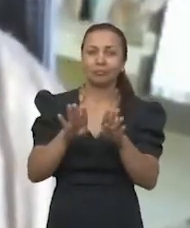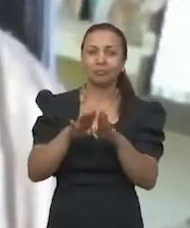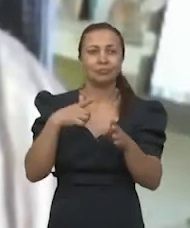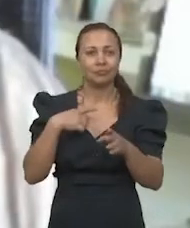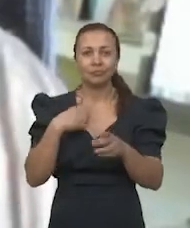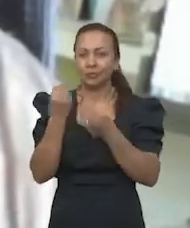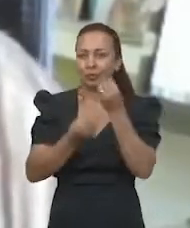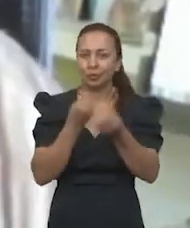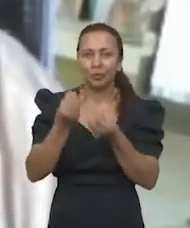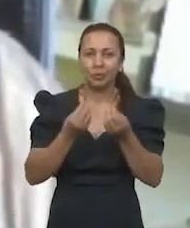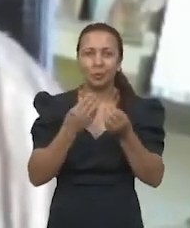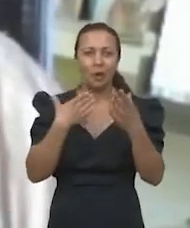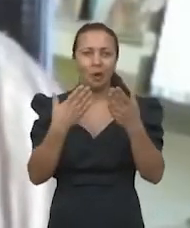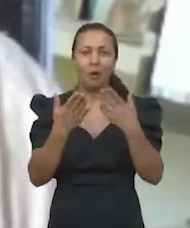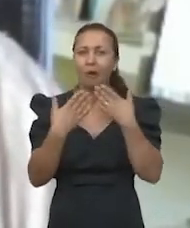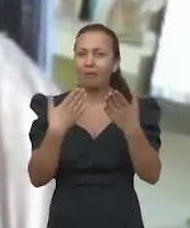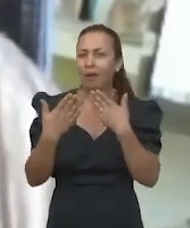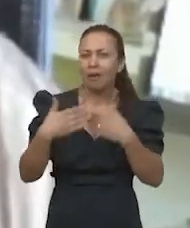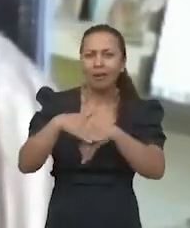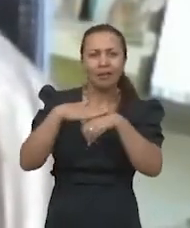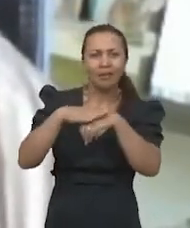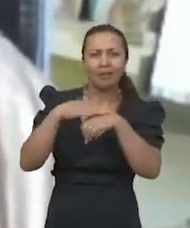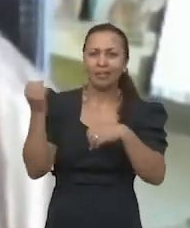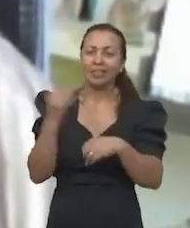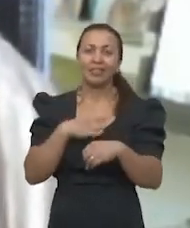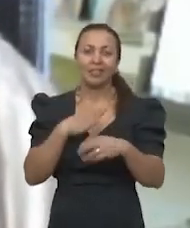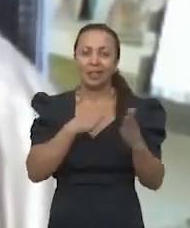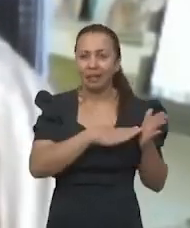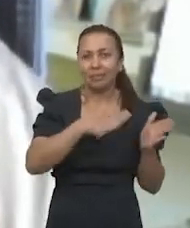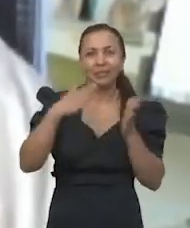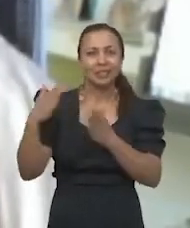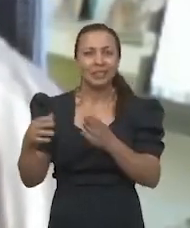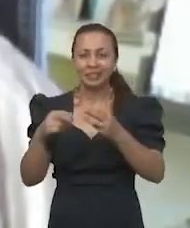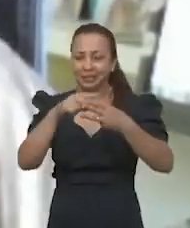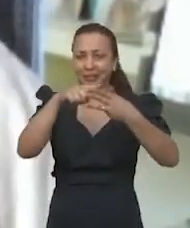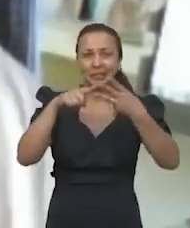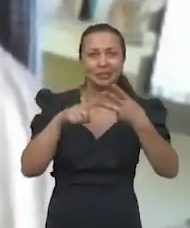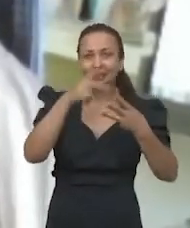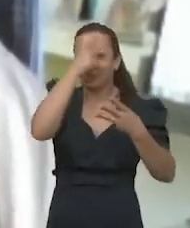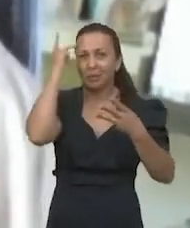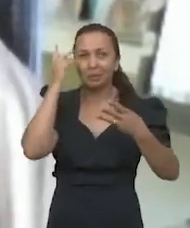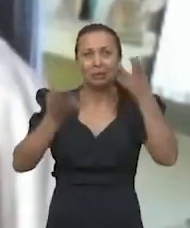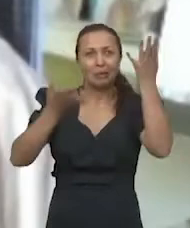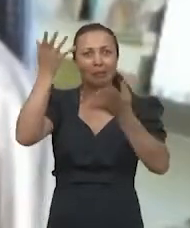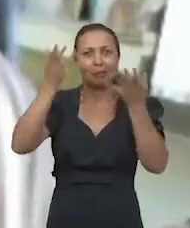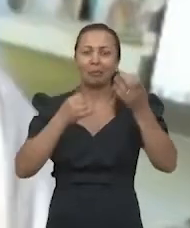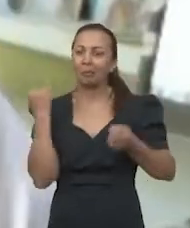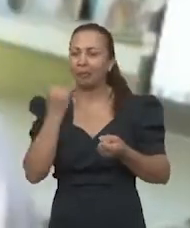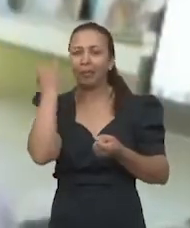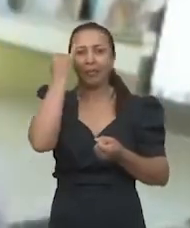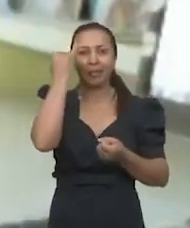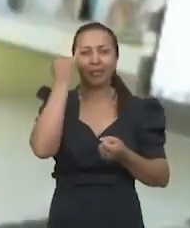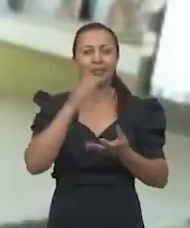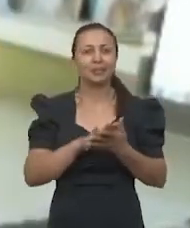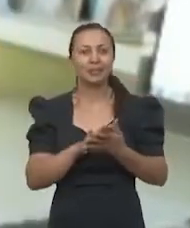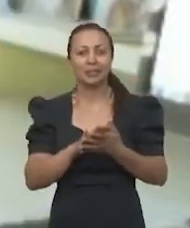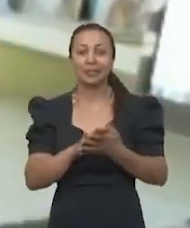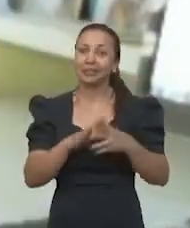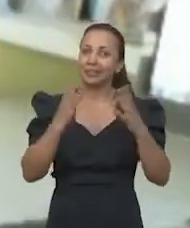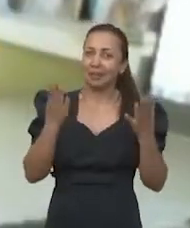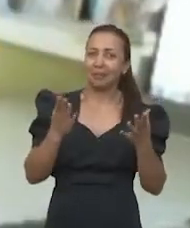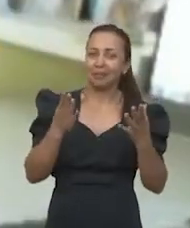ele teve essa condição de dialogar essa novidade a partir de três vertentes da economia. Então é